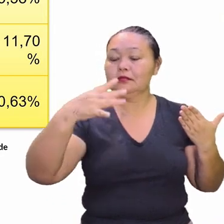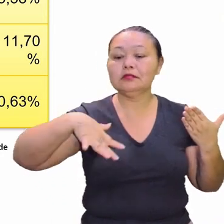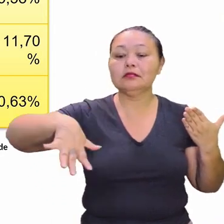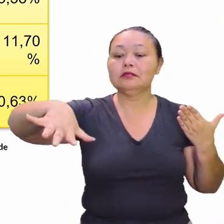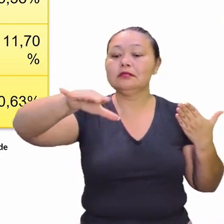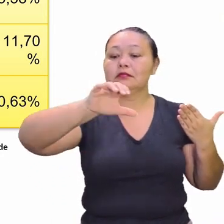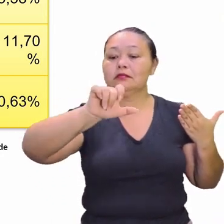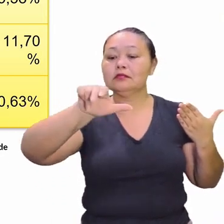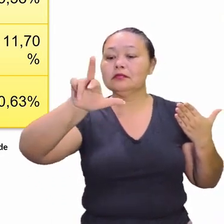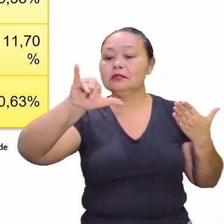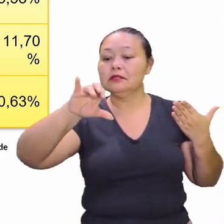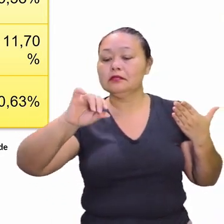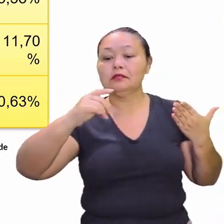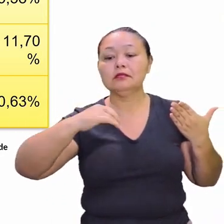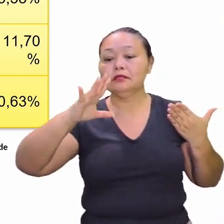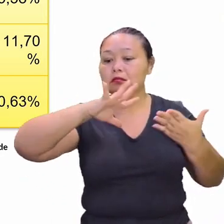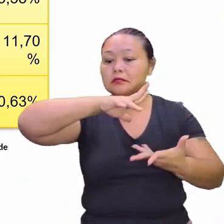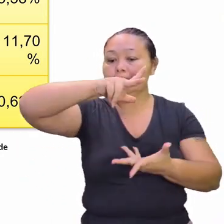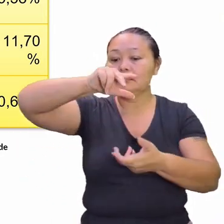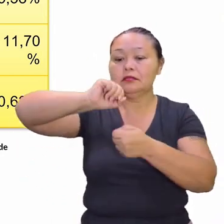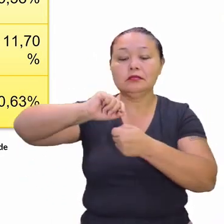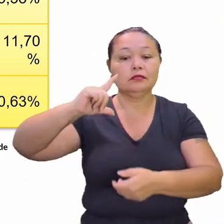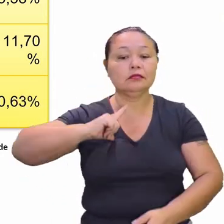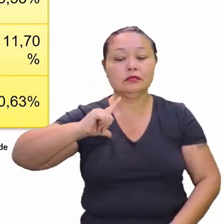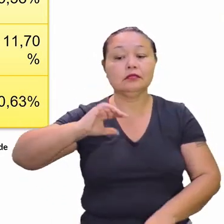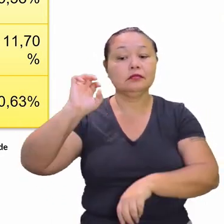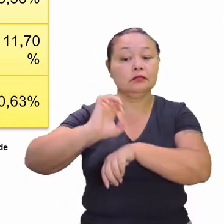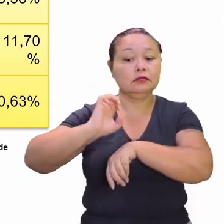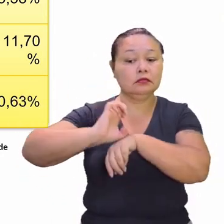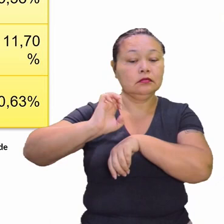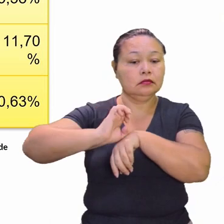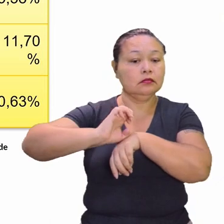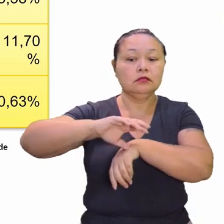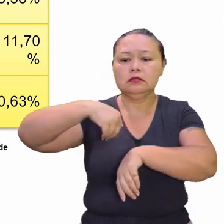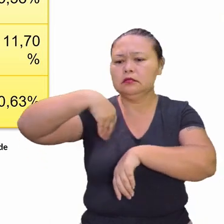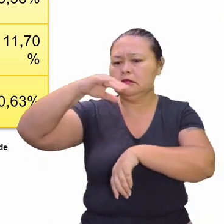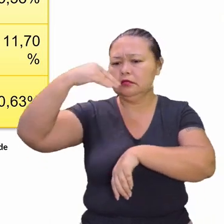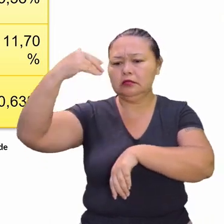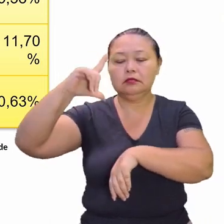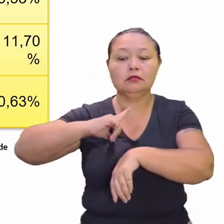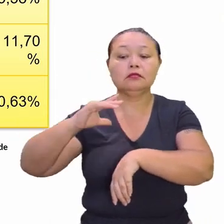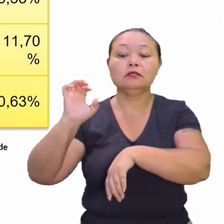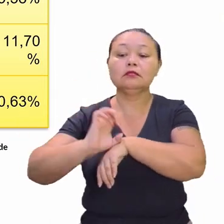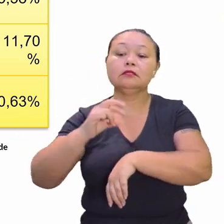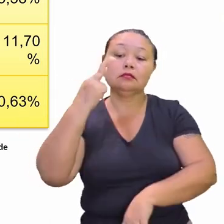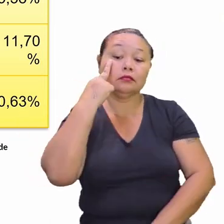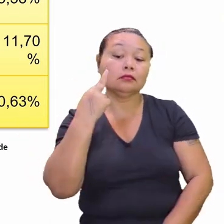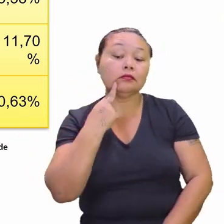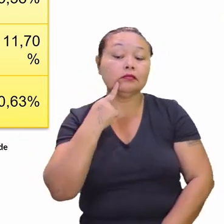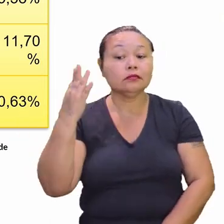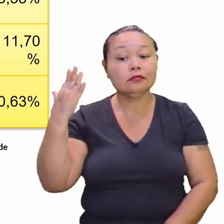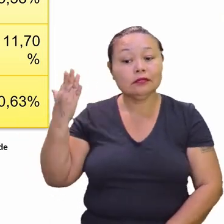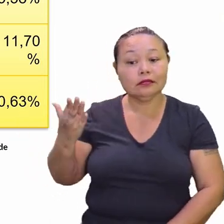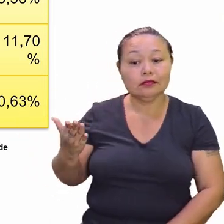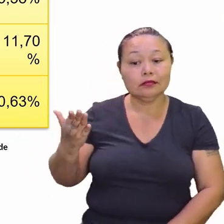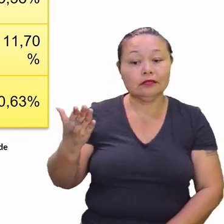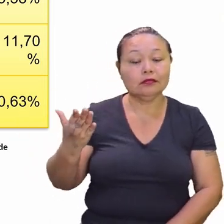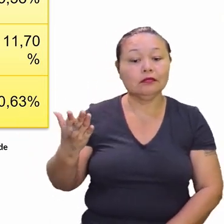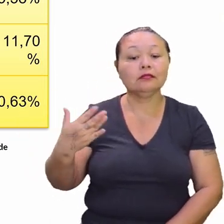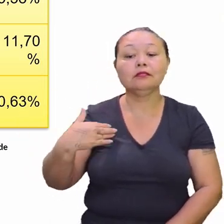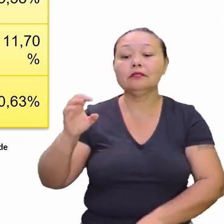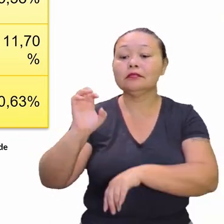dos celeiros do mundo. Exatamente. É isso? E temos estados que estão muito à frente de Rondônia.